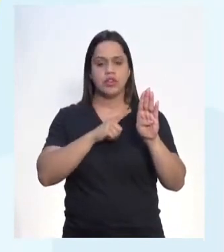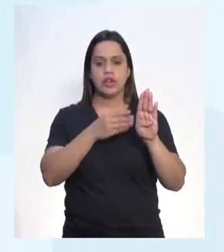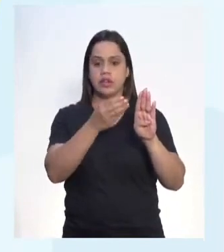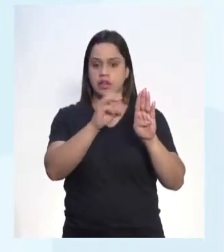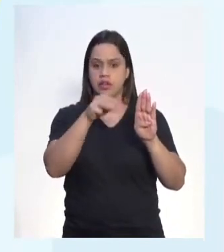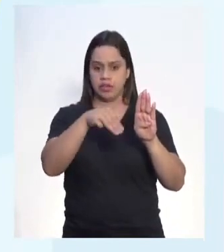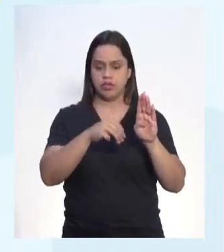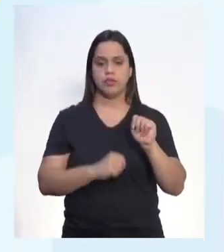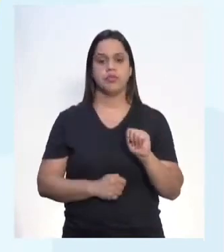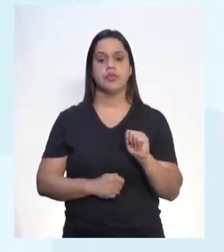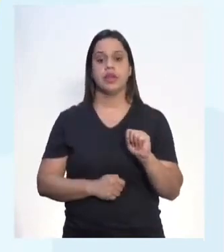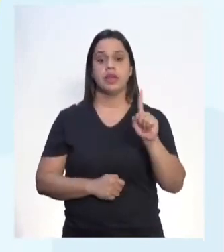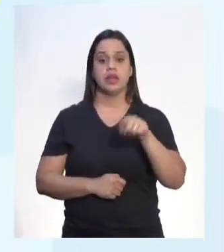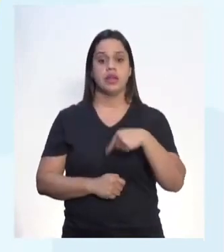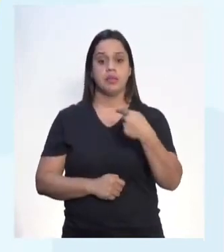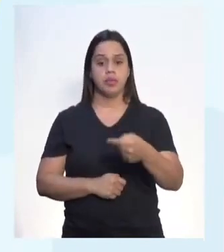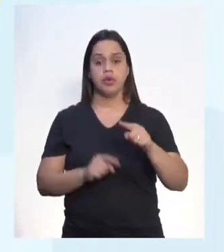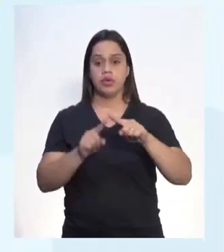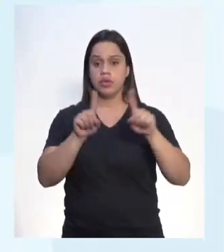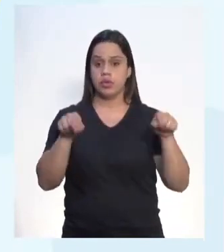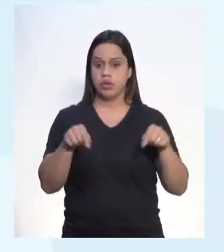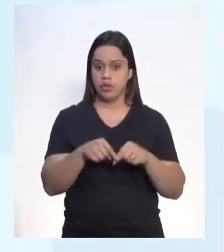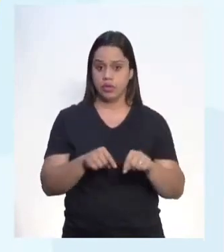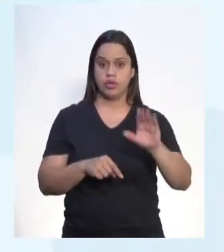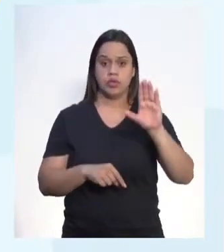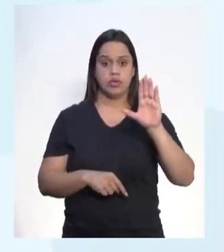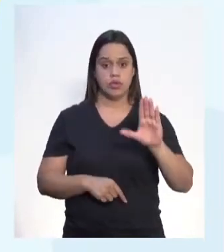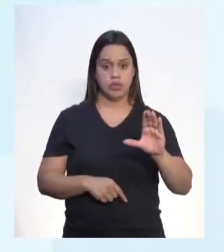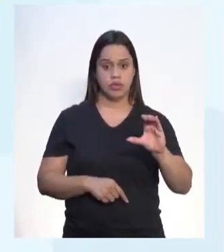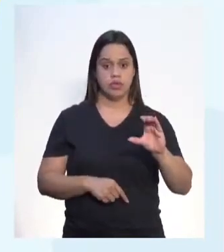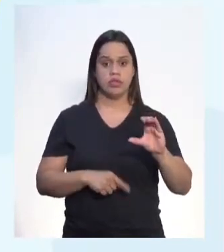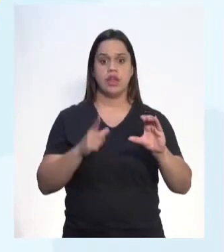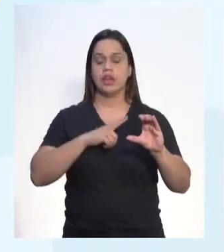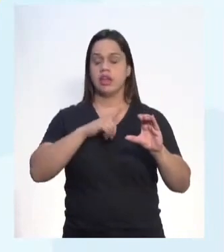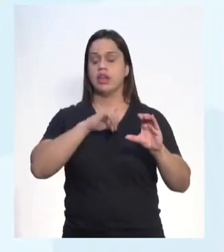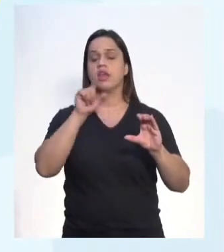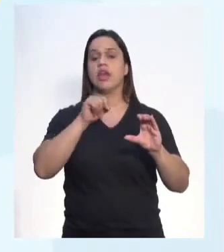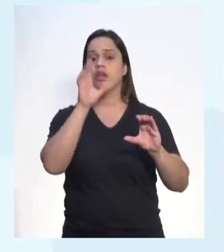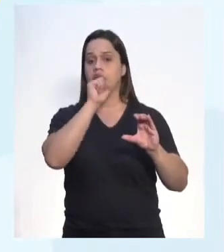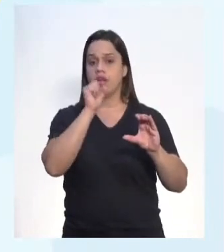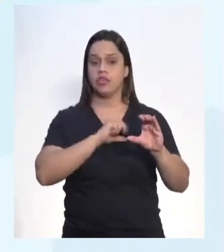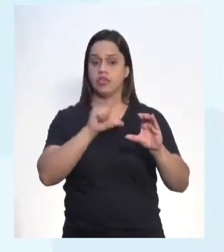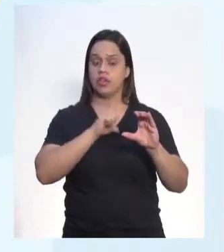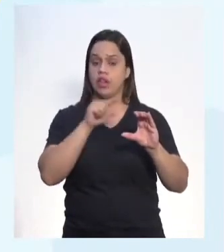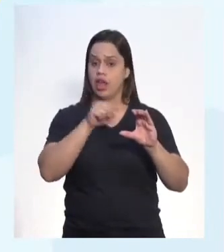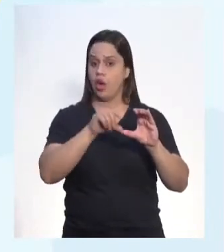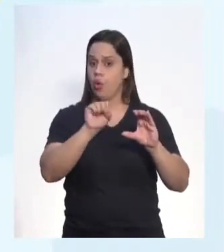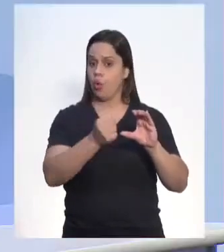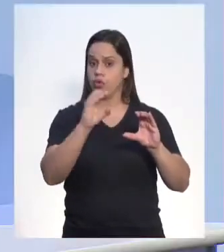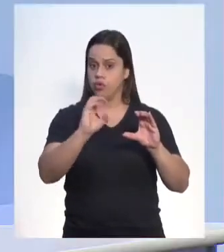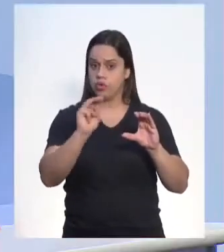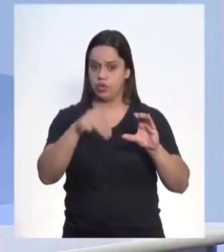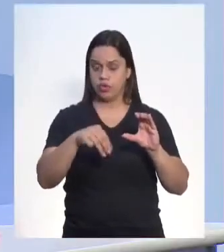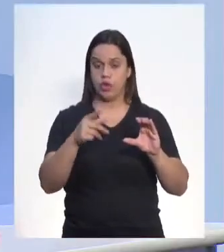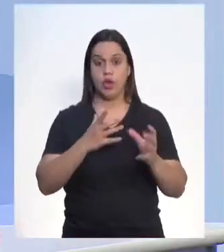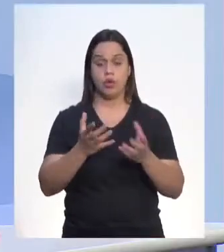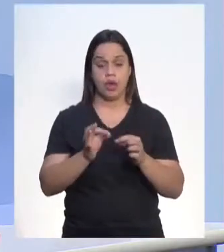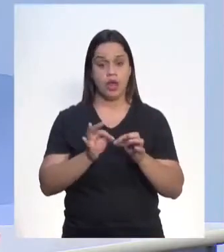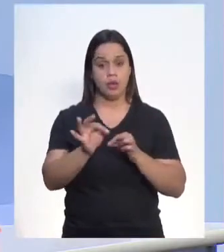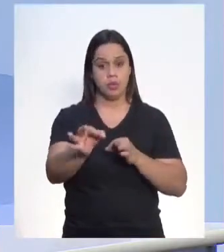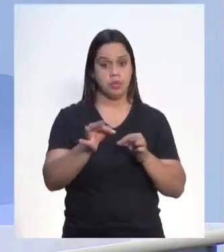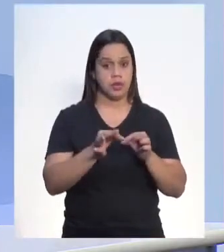C, que é o quadrado laranja, com aresta de 8 centímetros. Então, eu quero a medida dessas 3